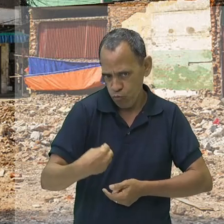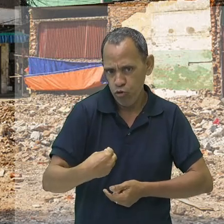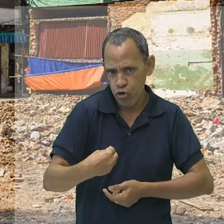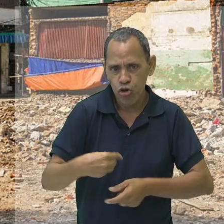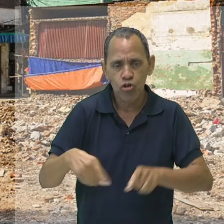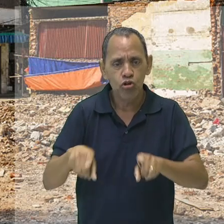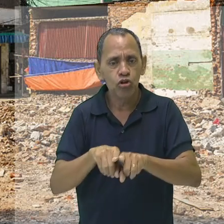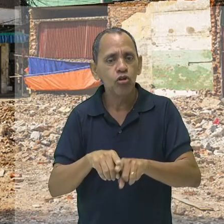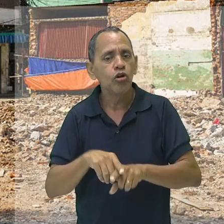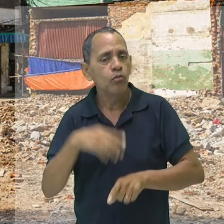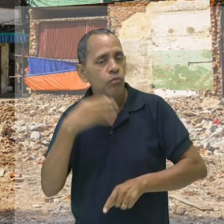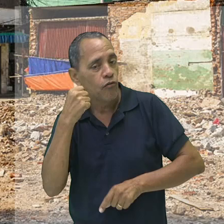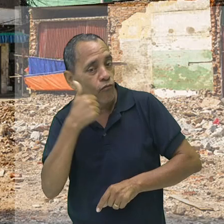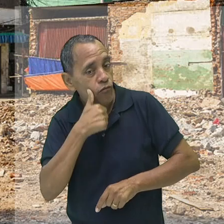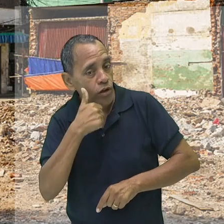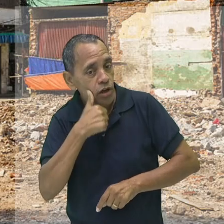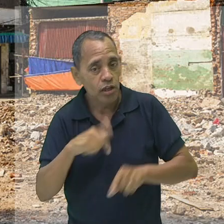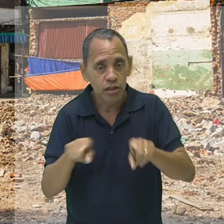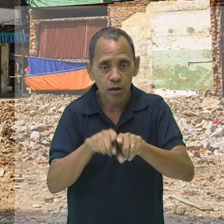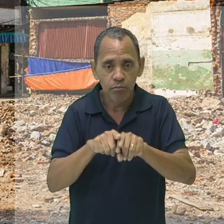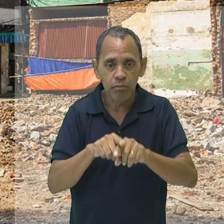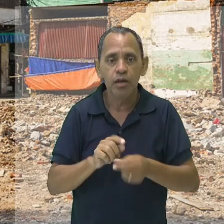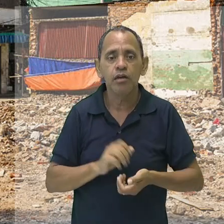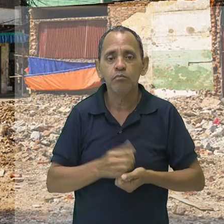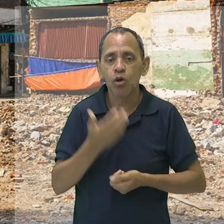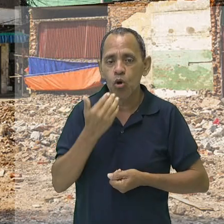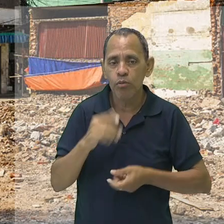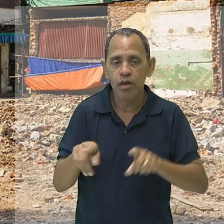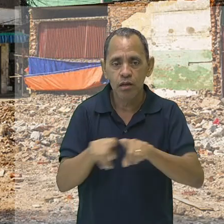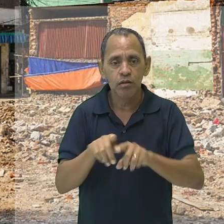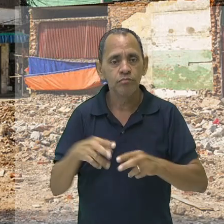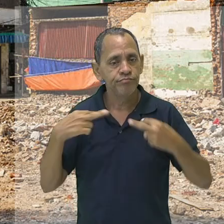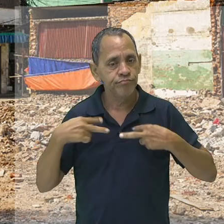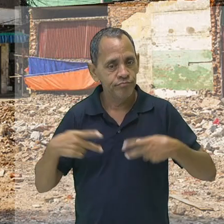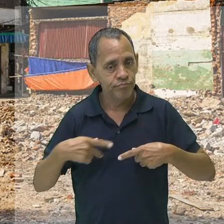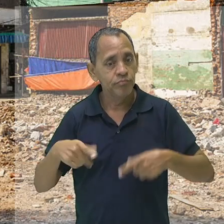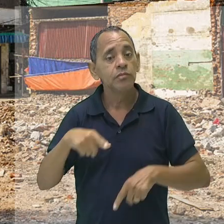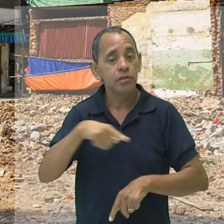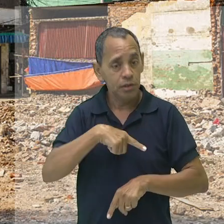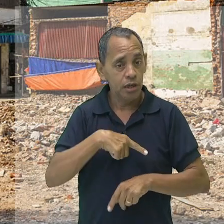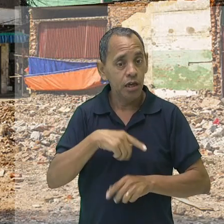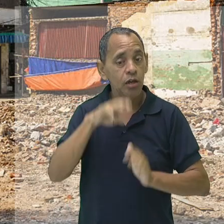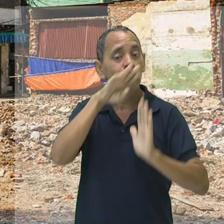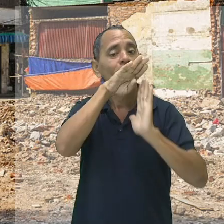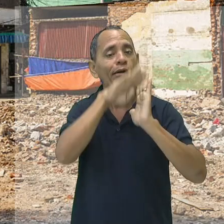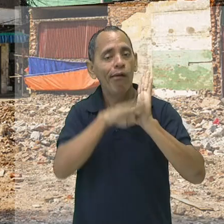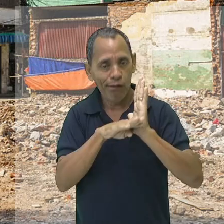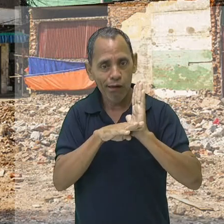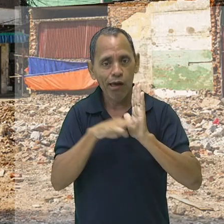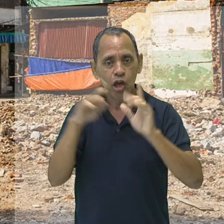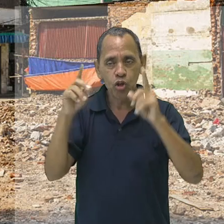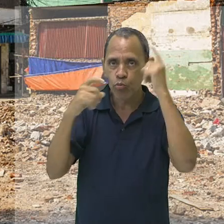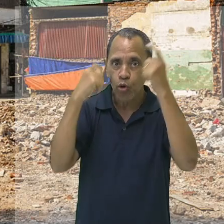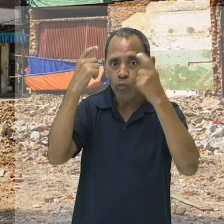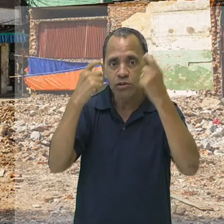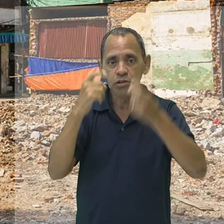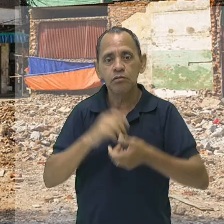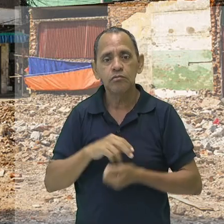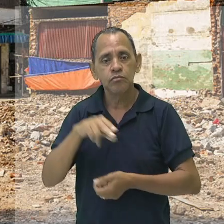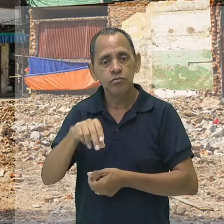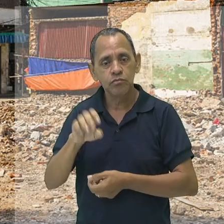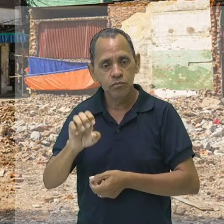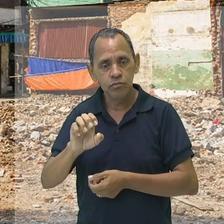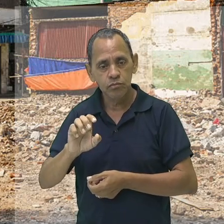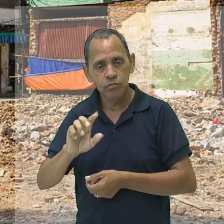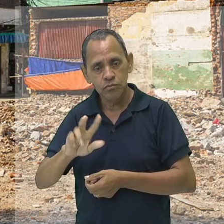Ou eu mesmo? Vocês observam como os seres humanos eles têm níveis diferentes de preocupação? Então, gente, aqui